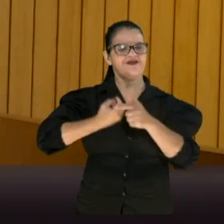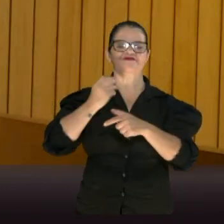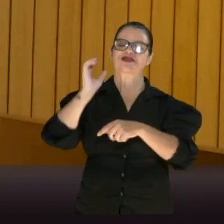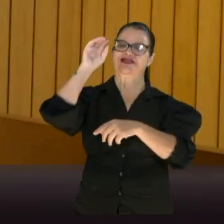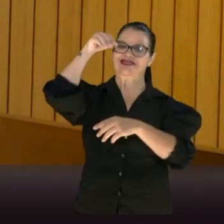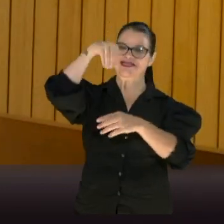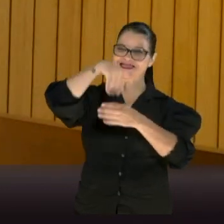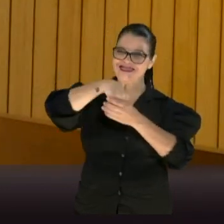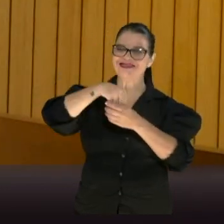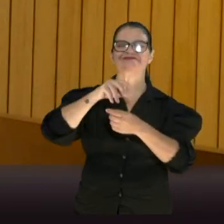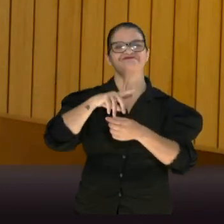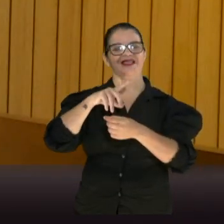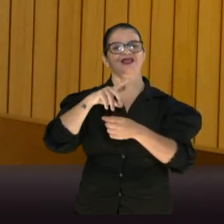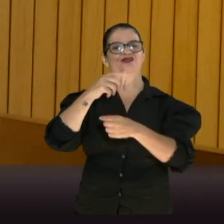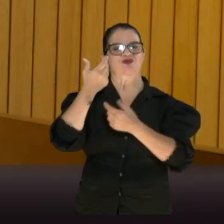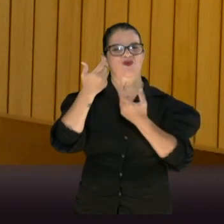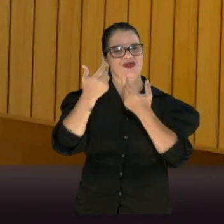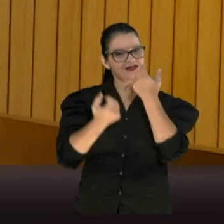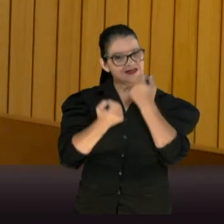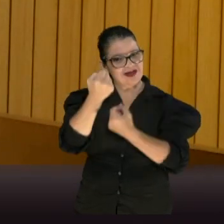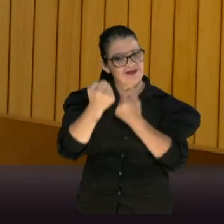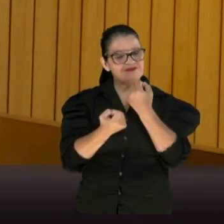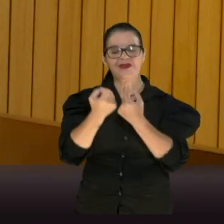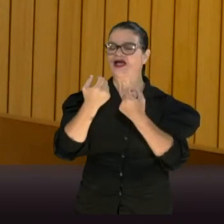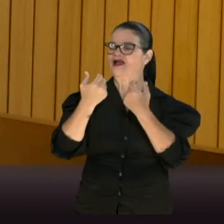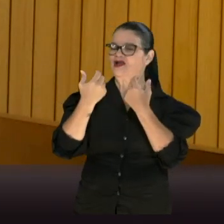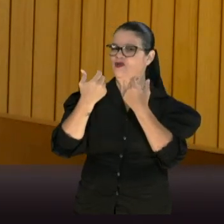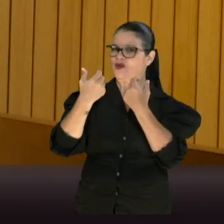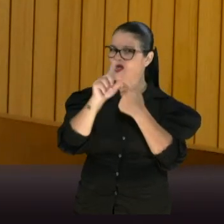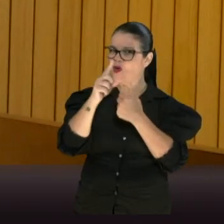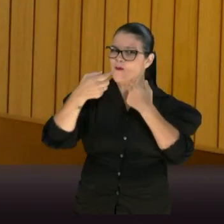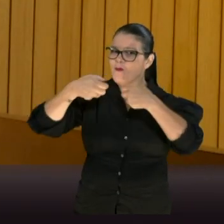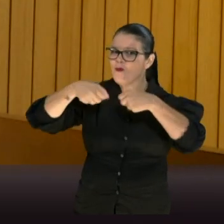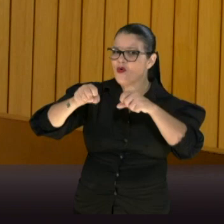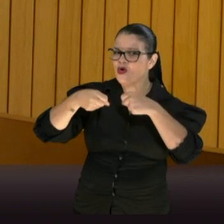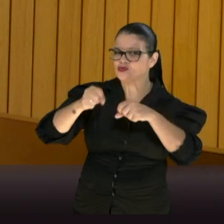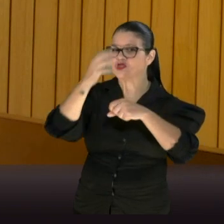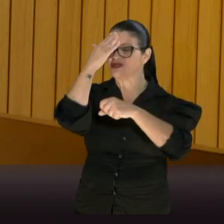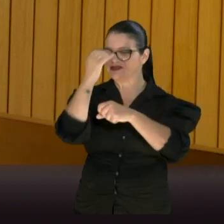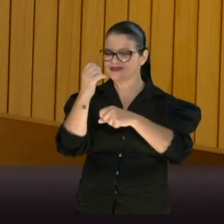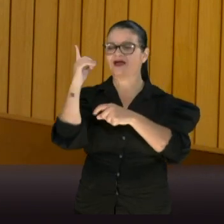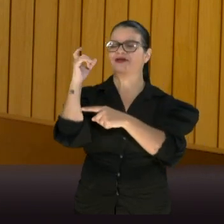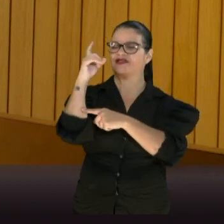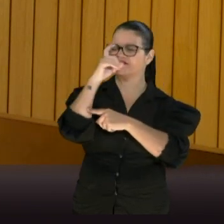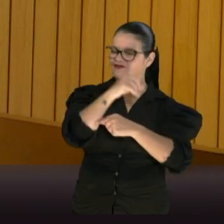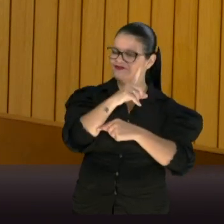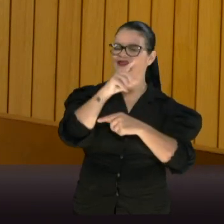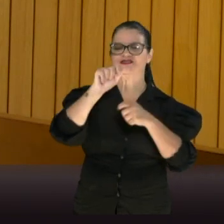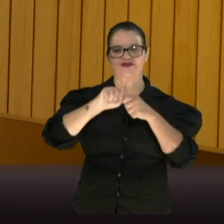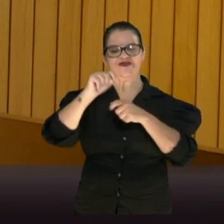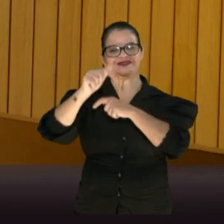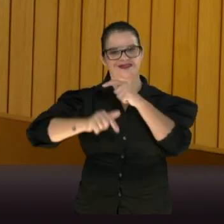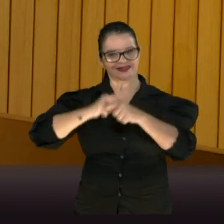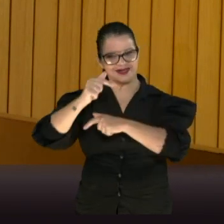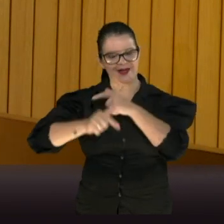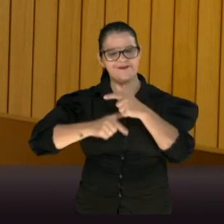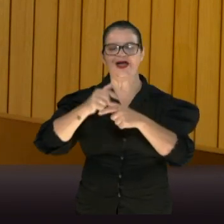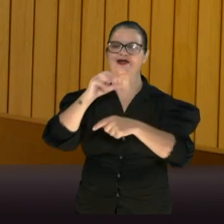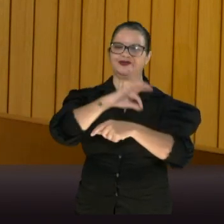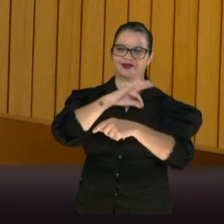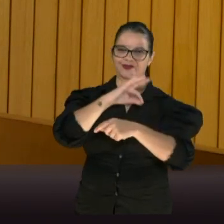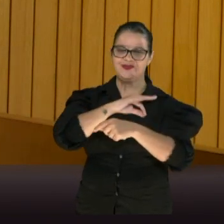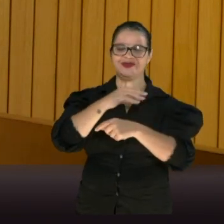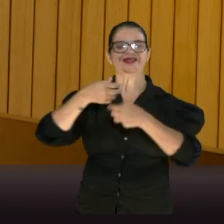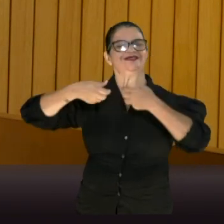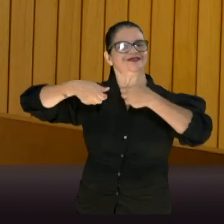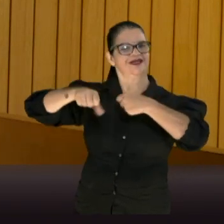de uma moto, e a gente sabe o que é trabalhar em cima de uma moto, a dificuldade que é fazer serviço de polícia e ainda fazer serviço de polícia em cima de uma